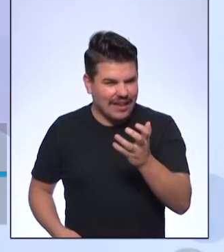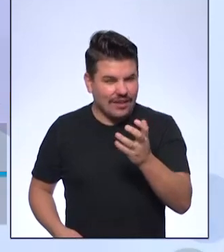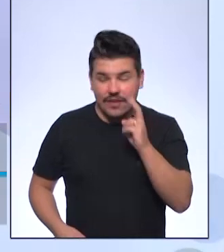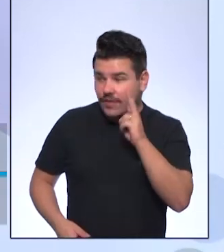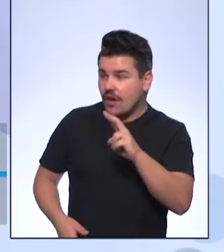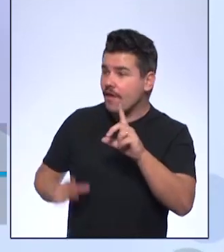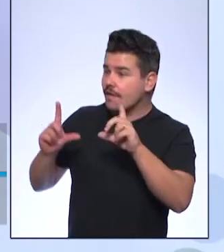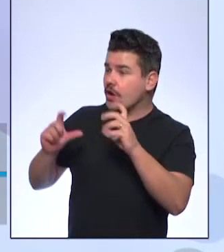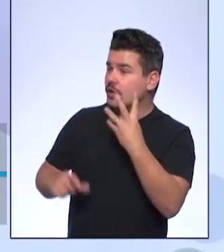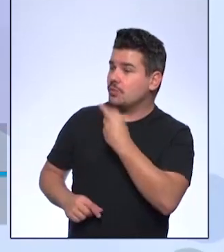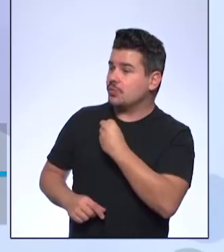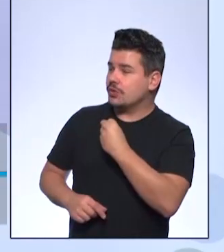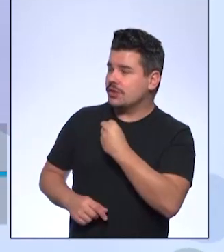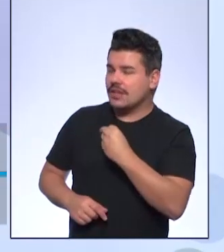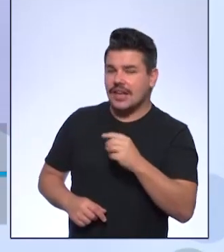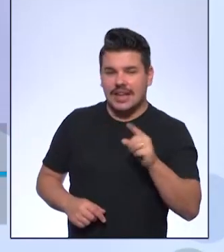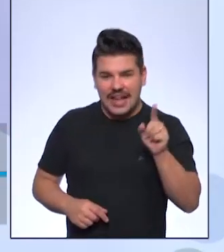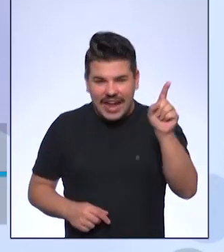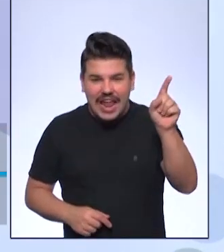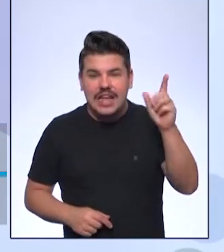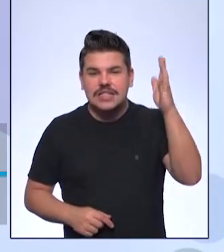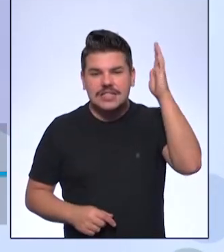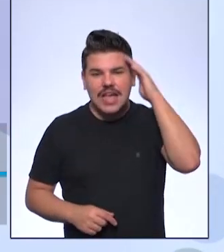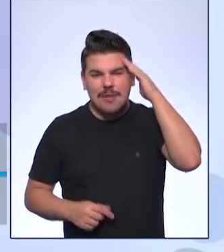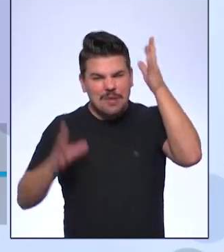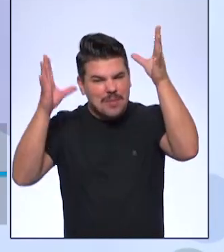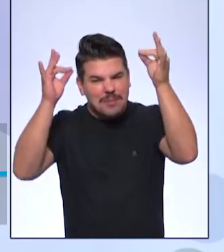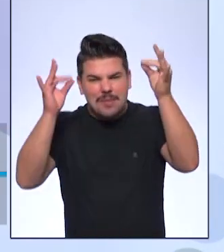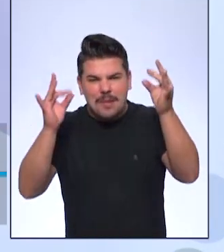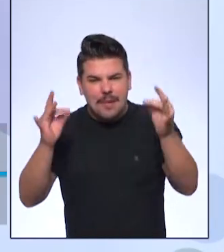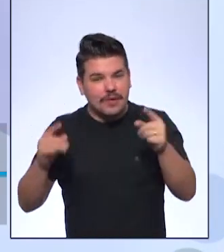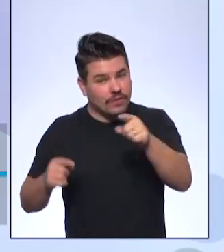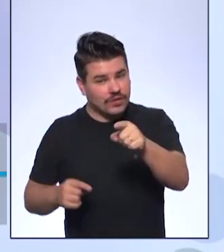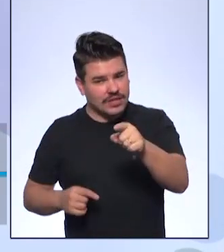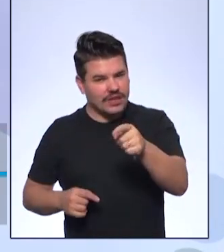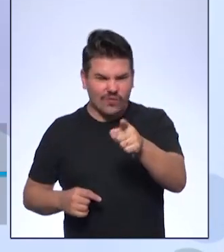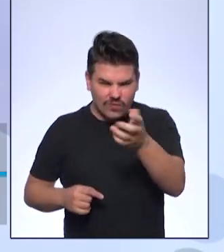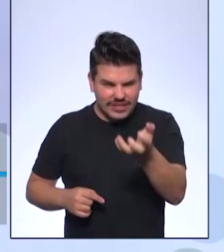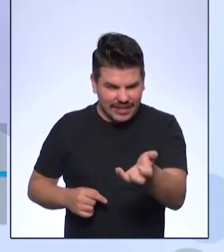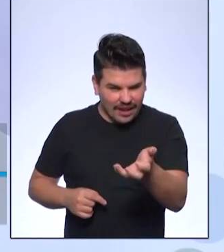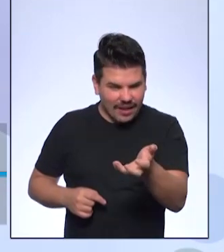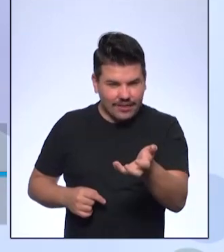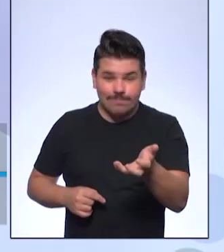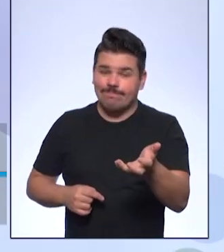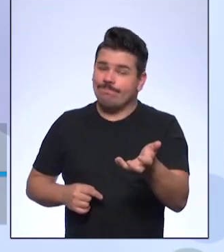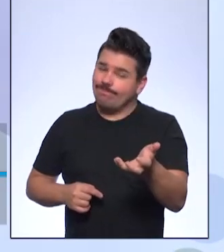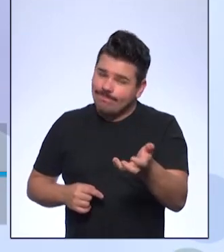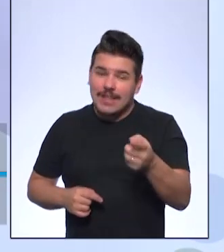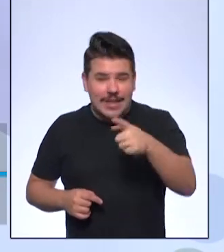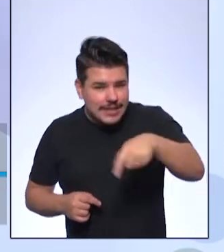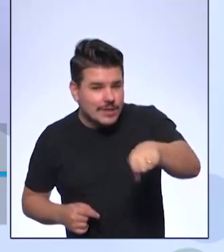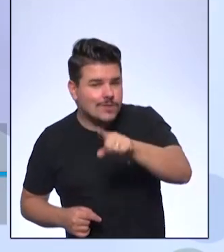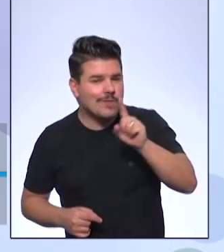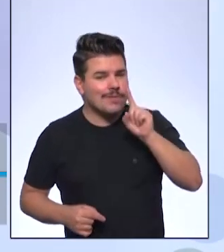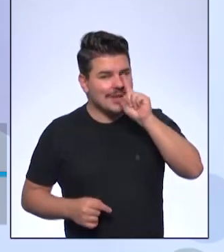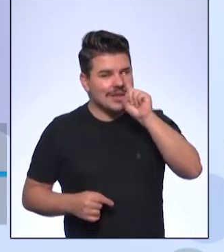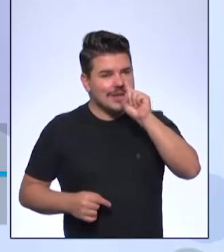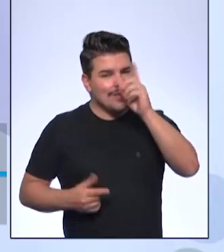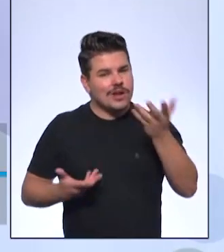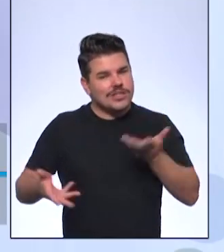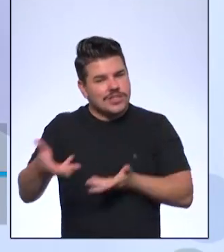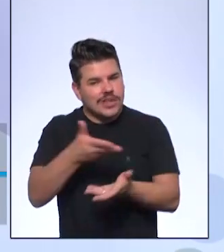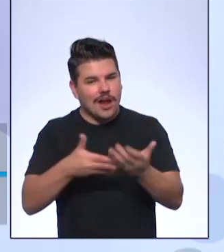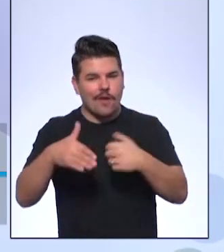bonita, que ela saiba justamente tudo sobre você? Então, são esses riscos que a gente quer conversar com vocês para tentar